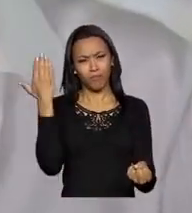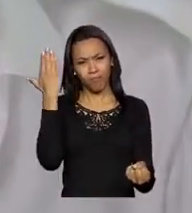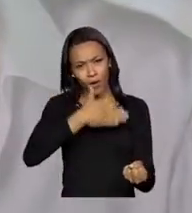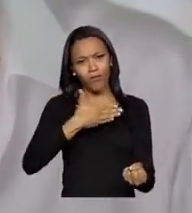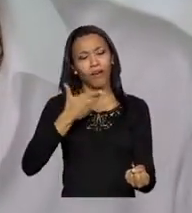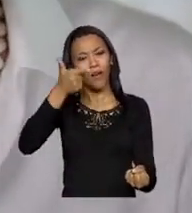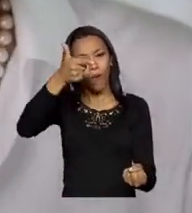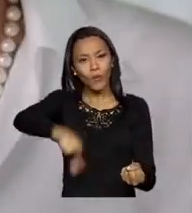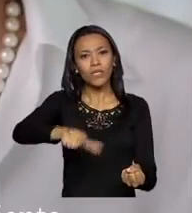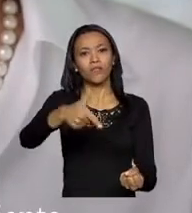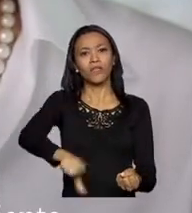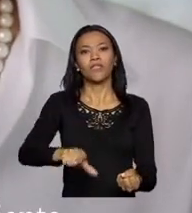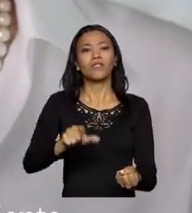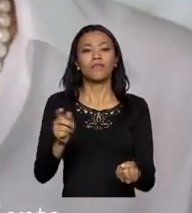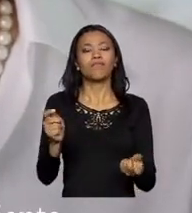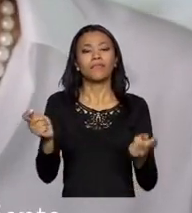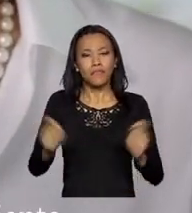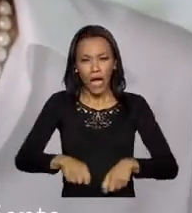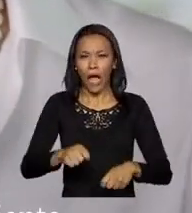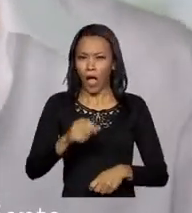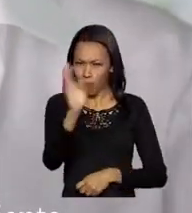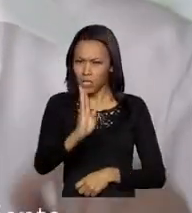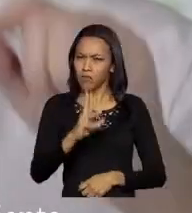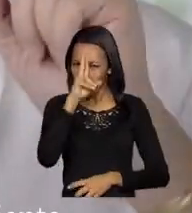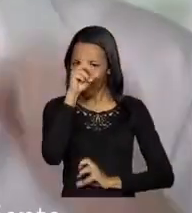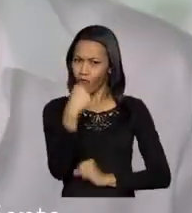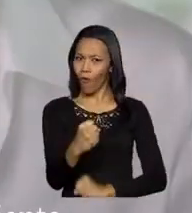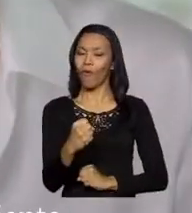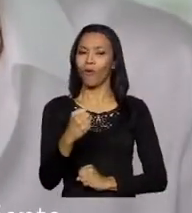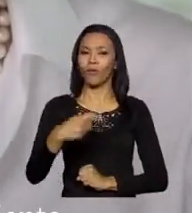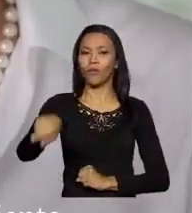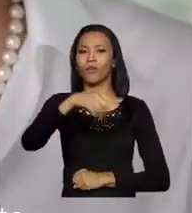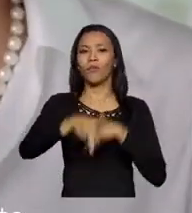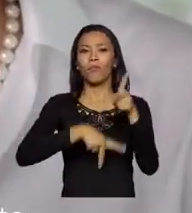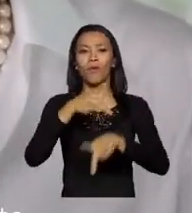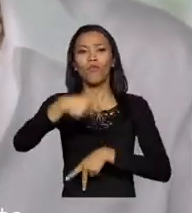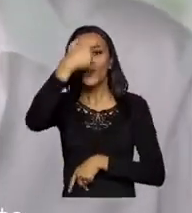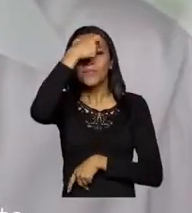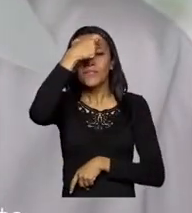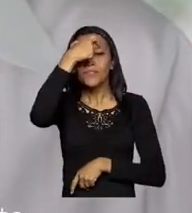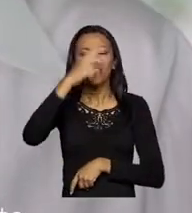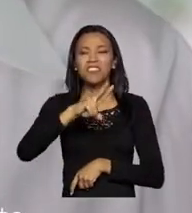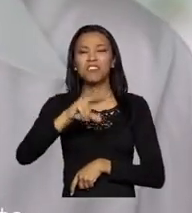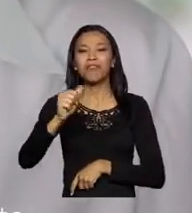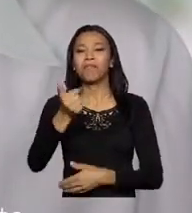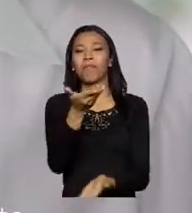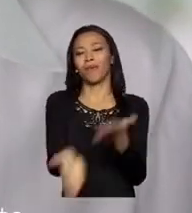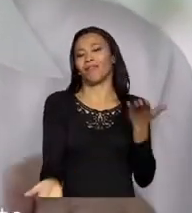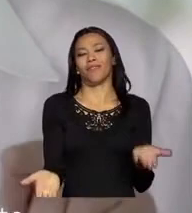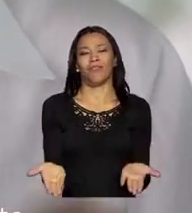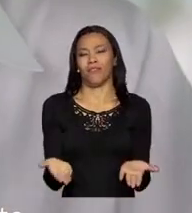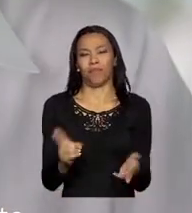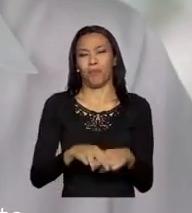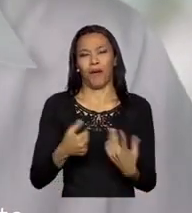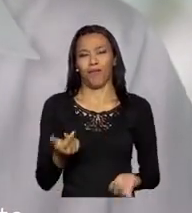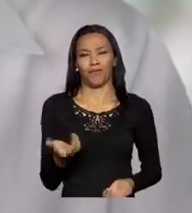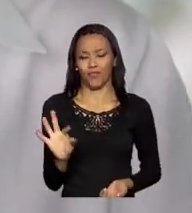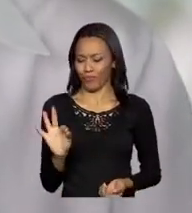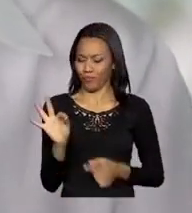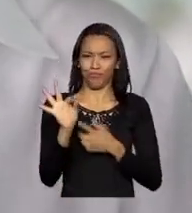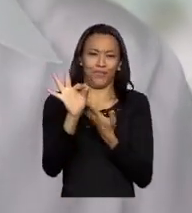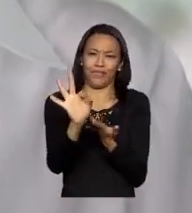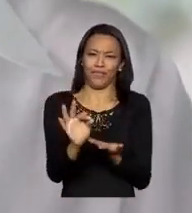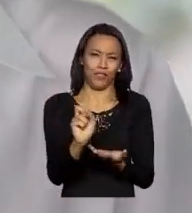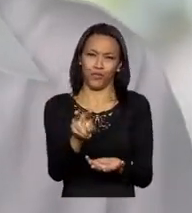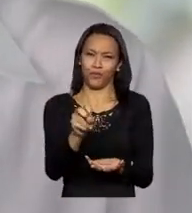provar mais uma vez que o Brasil é forte tem um povo Consciente e não será derrotado por um mosquito